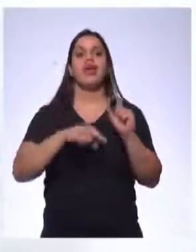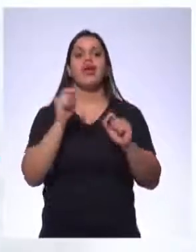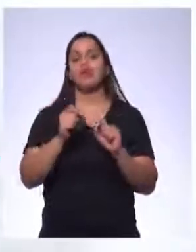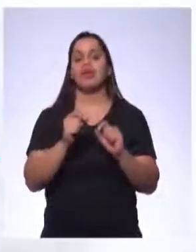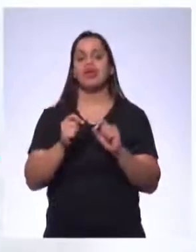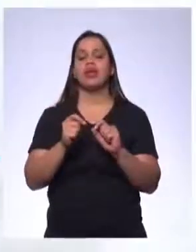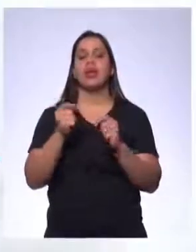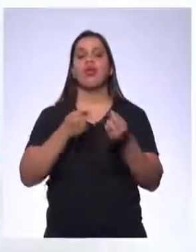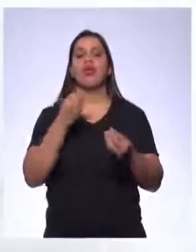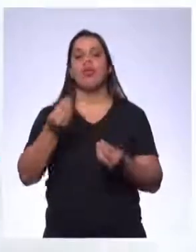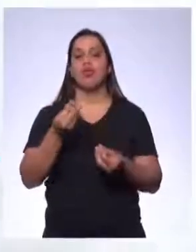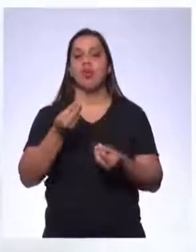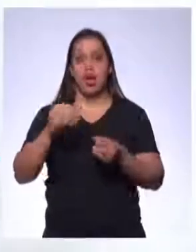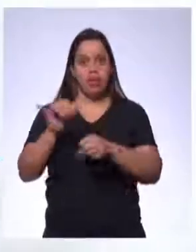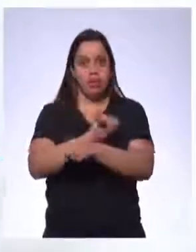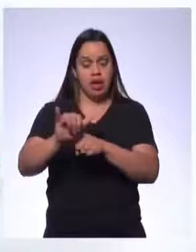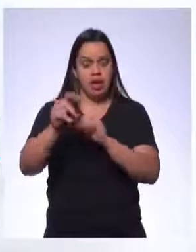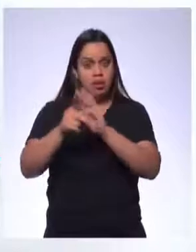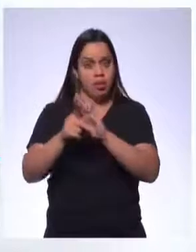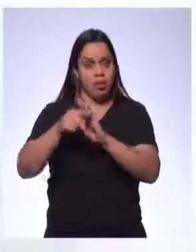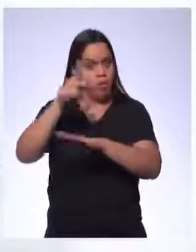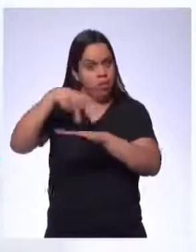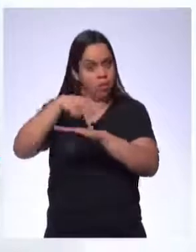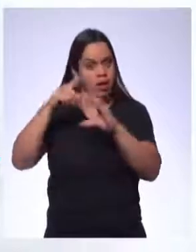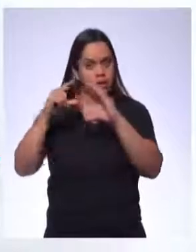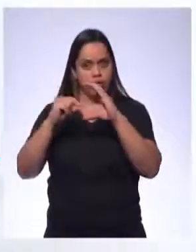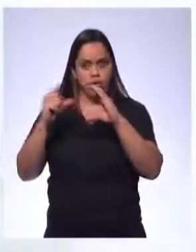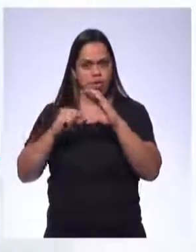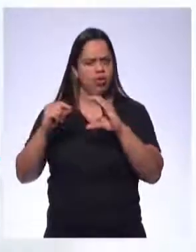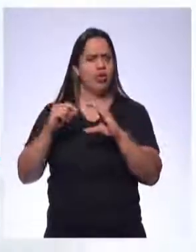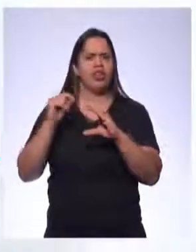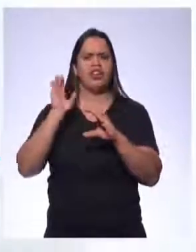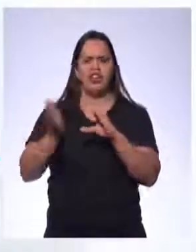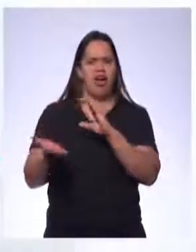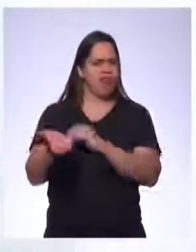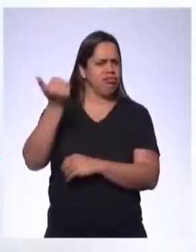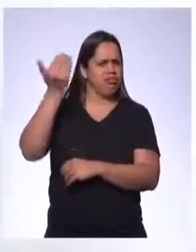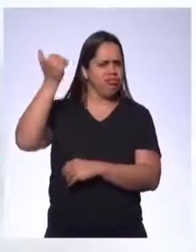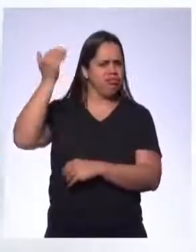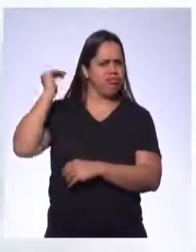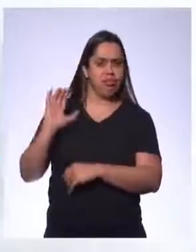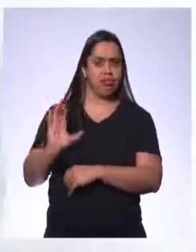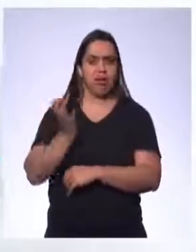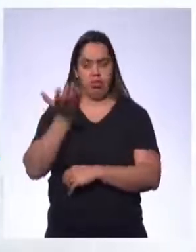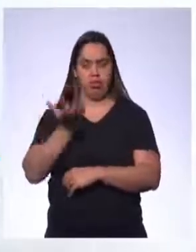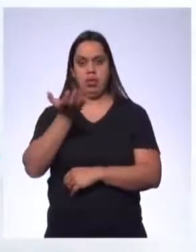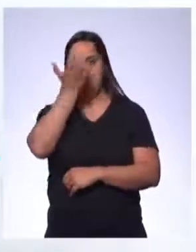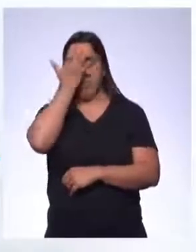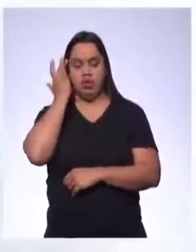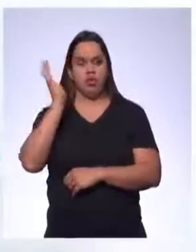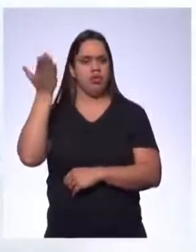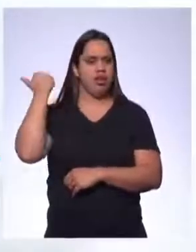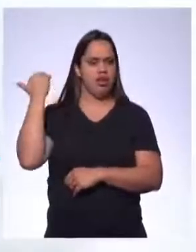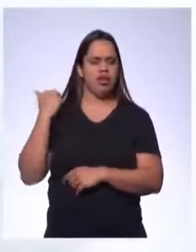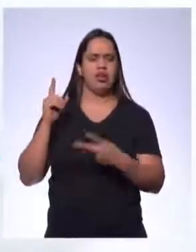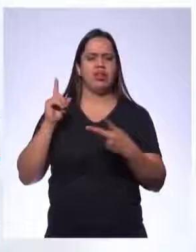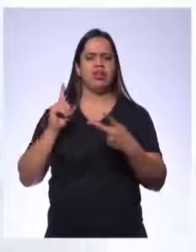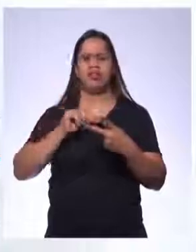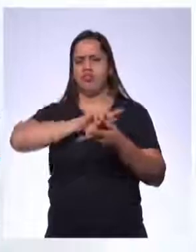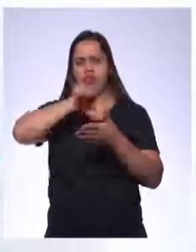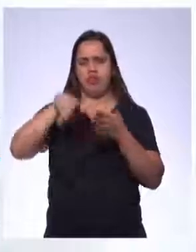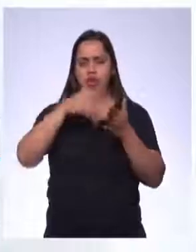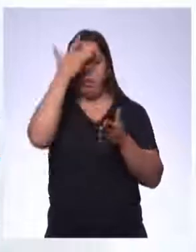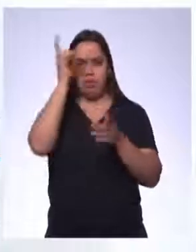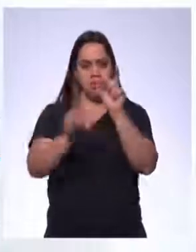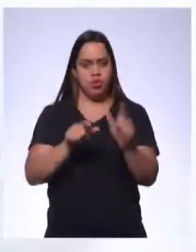método turco, que apareceu, gente, milênios antes do Jenner, antes do Pasteur.